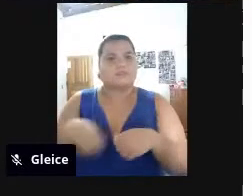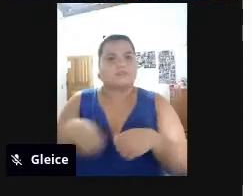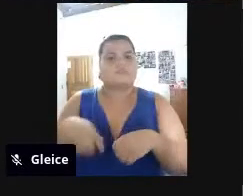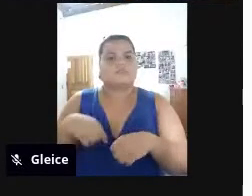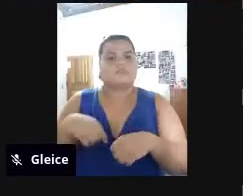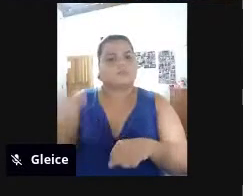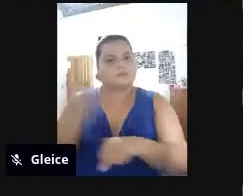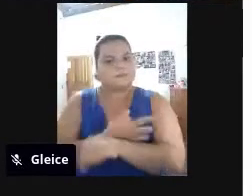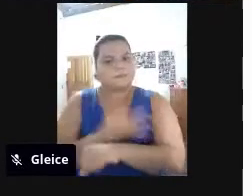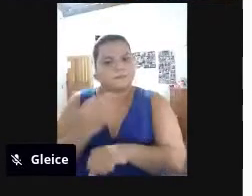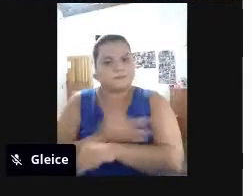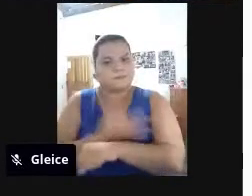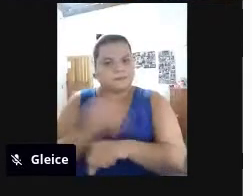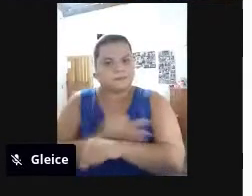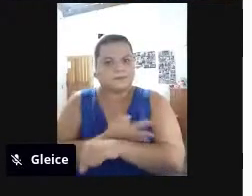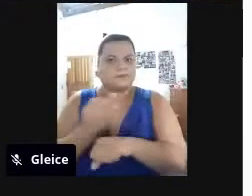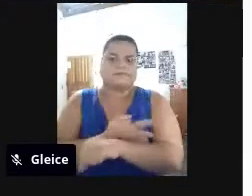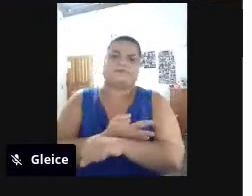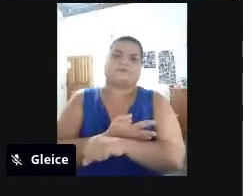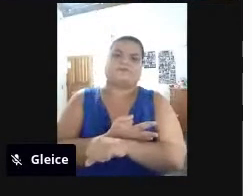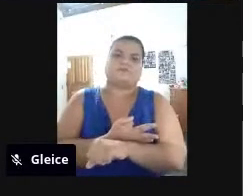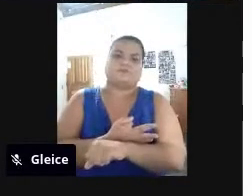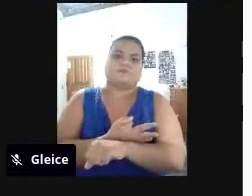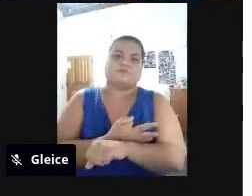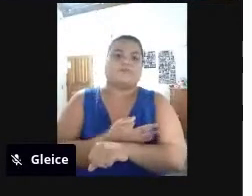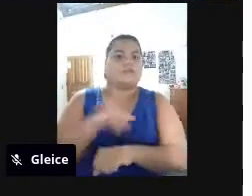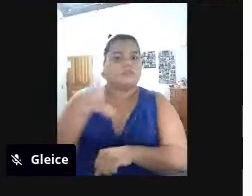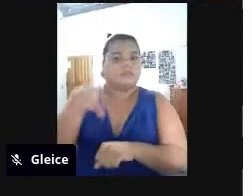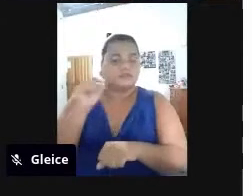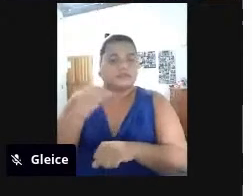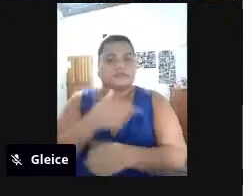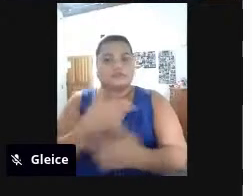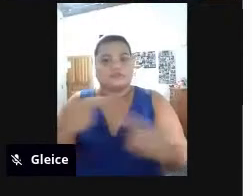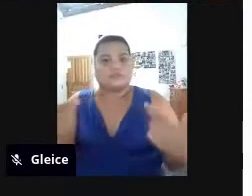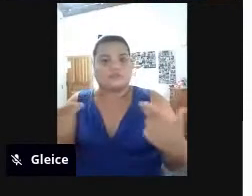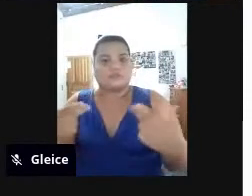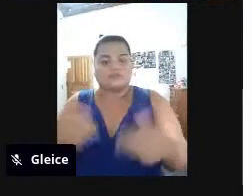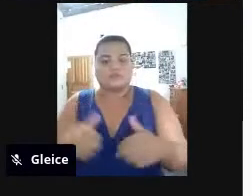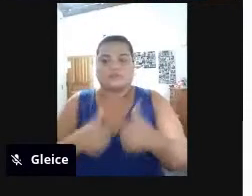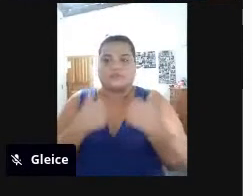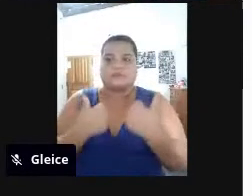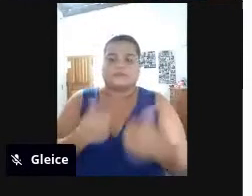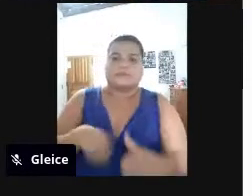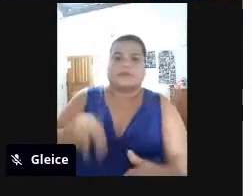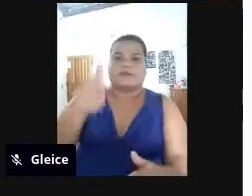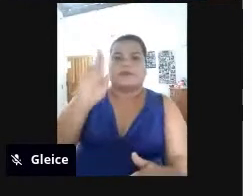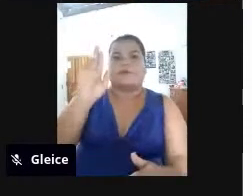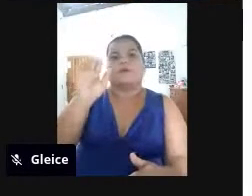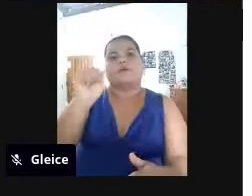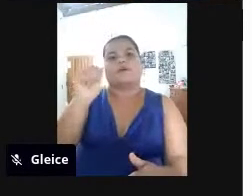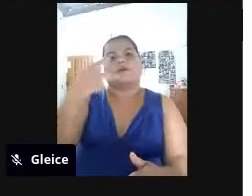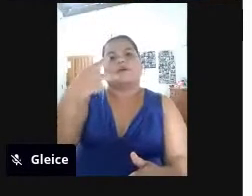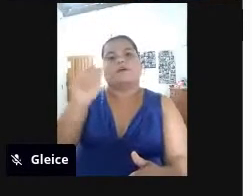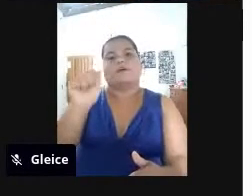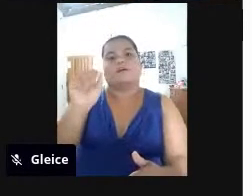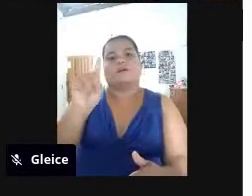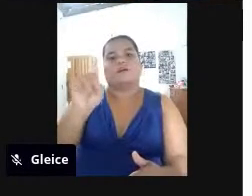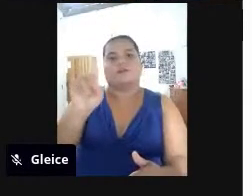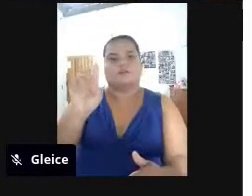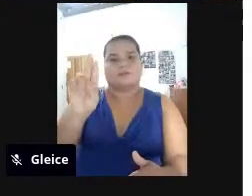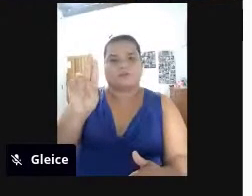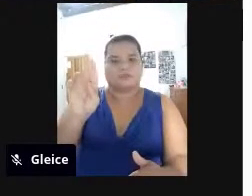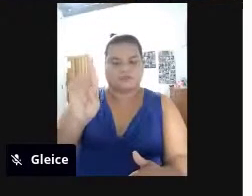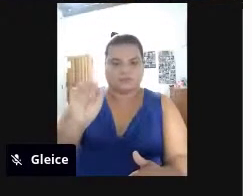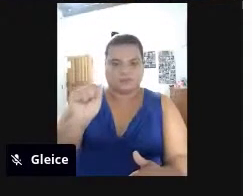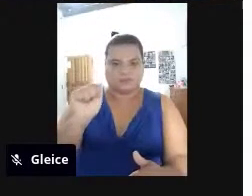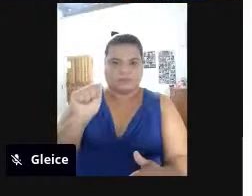podemos utilizar opções naturais, como rapadura, ou então frutas secas, barras de